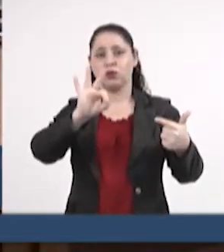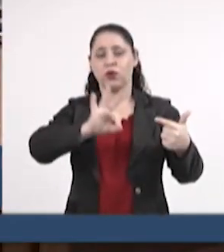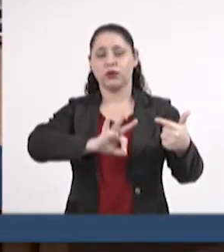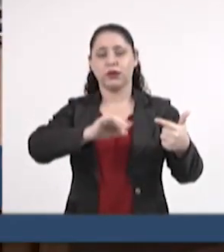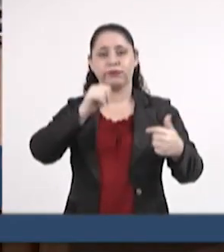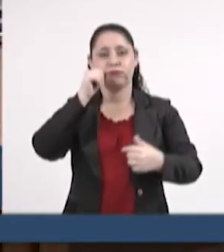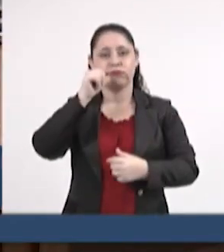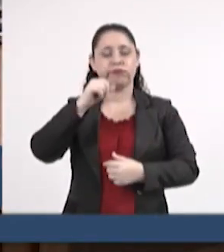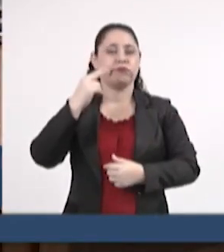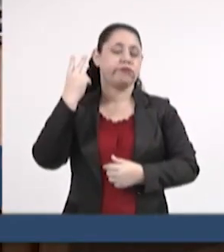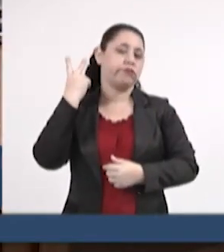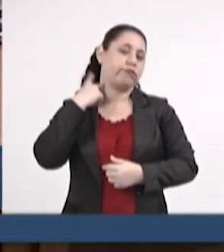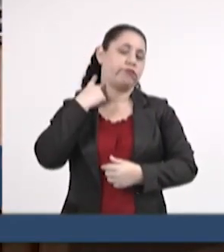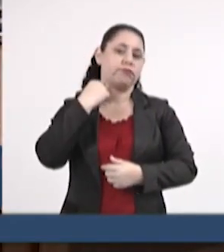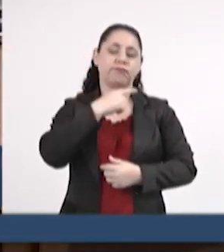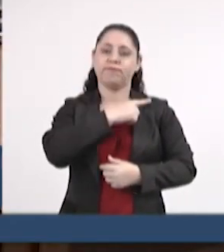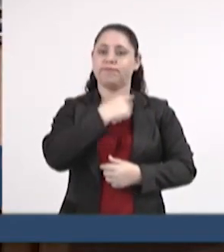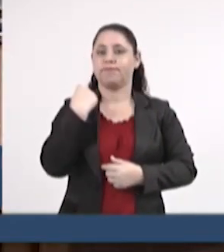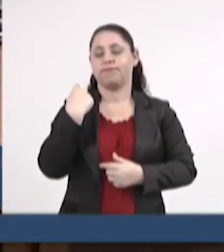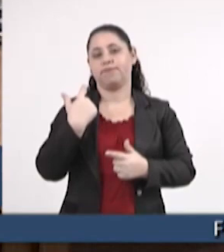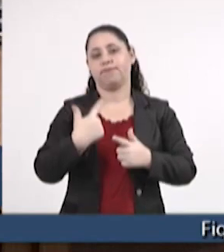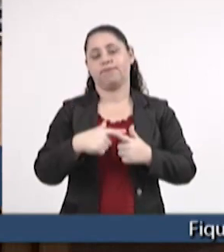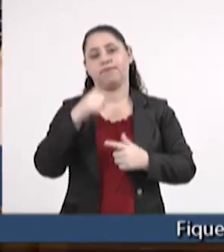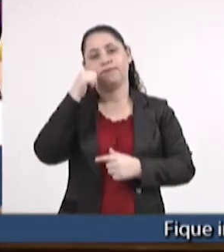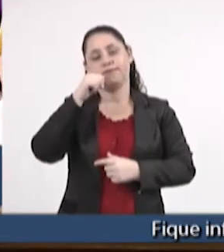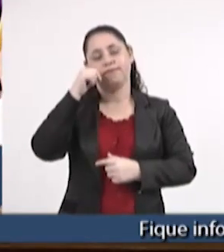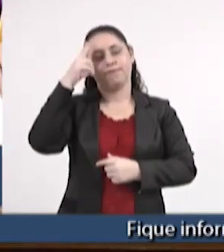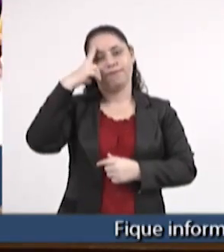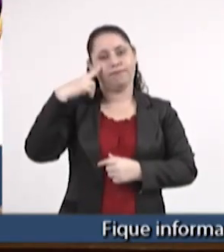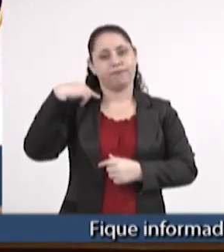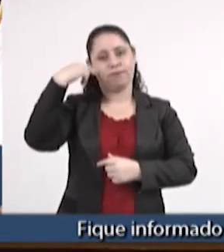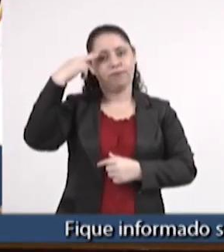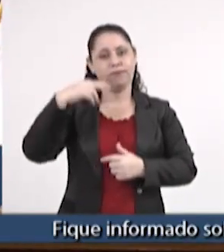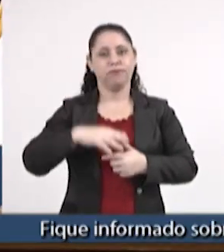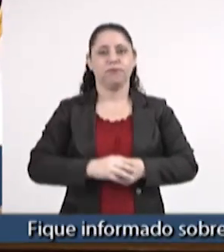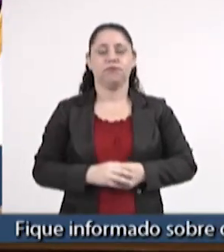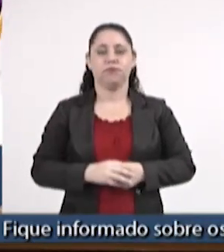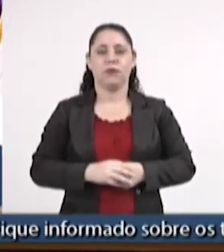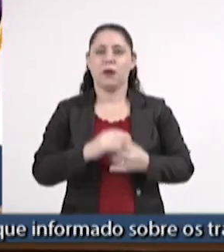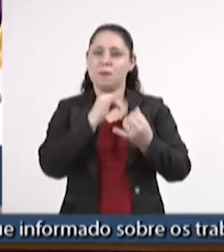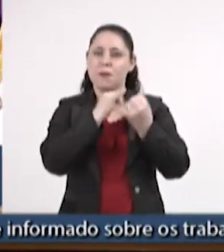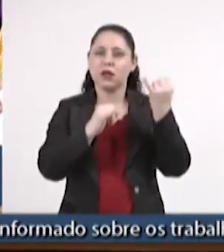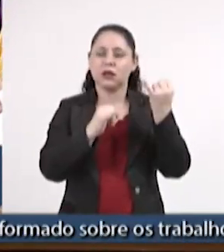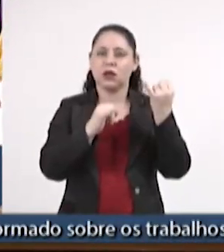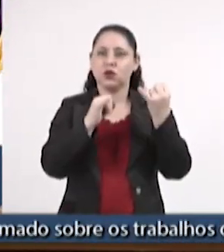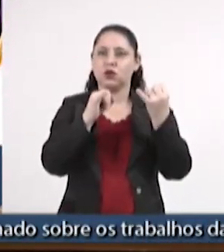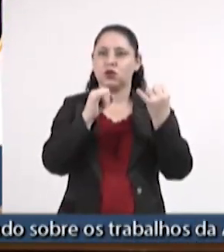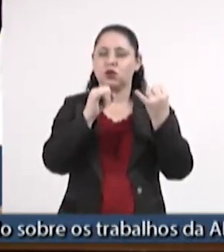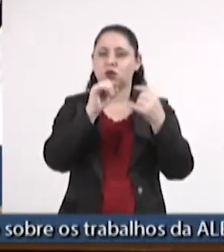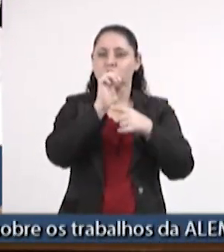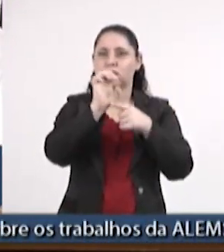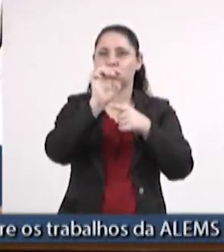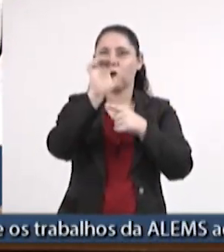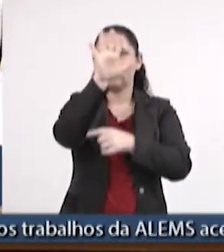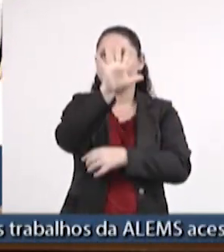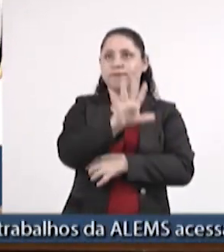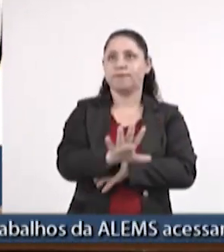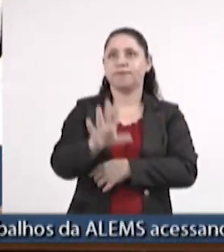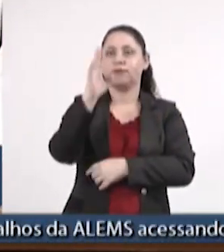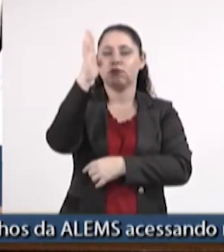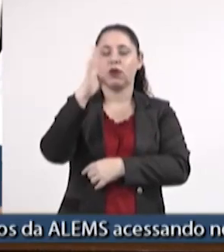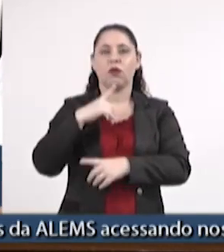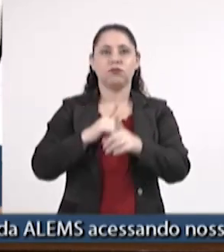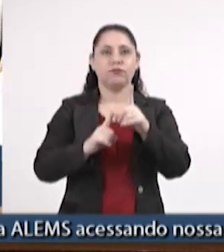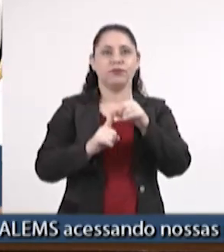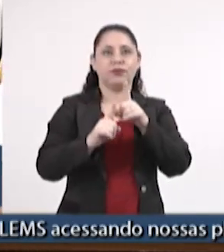62% das vítimas de feminicídio são mulheres negras. Metade dos estados brasileiros teve